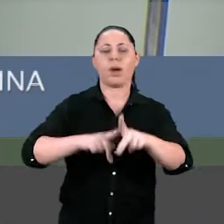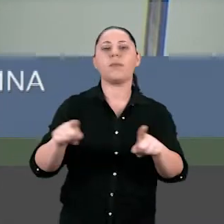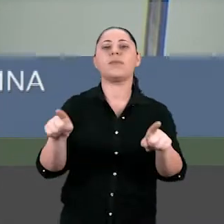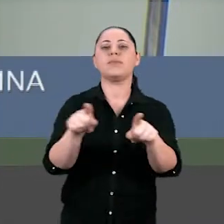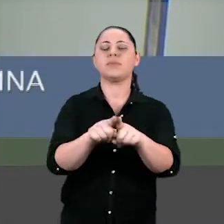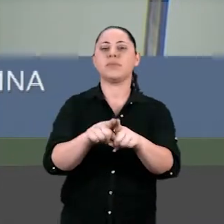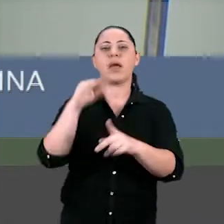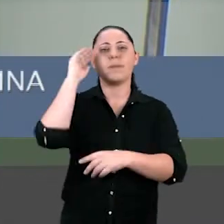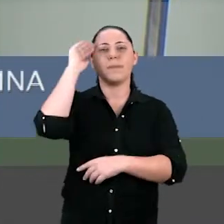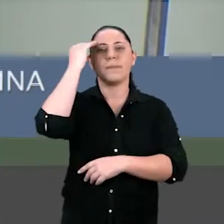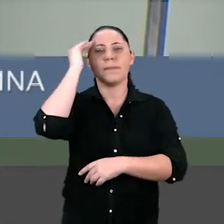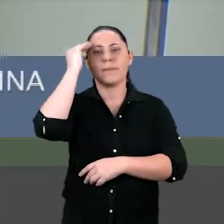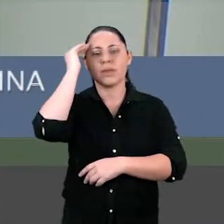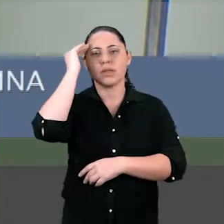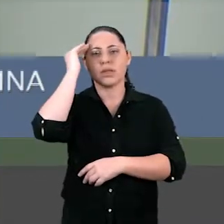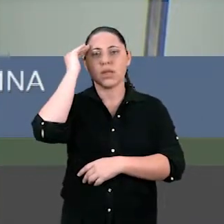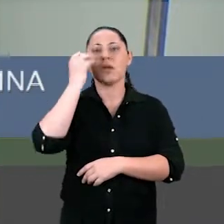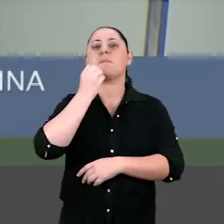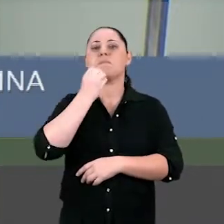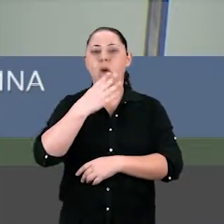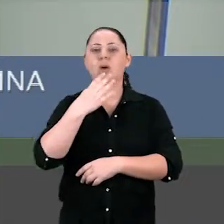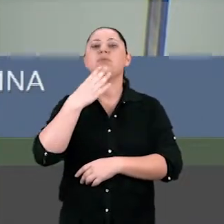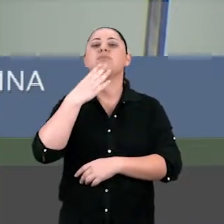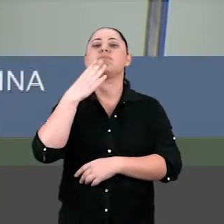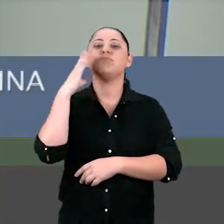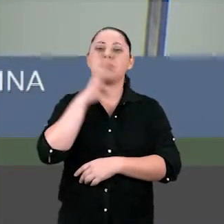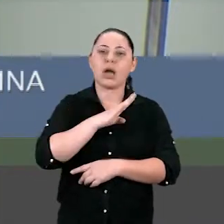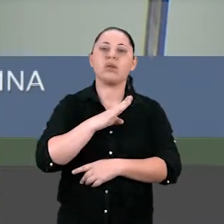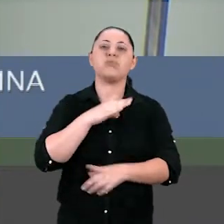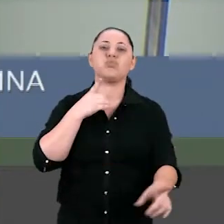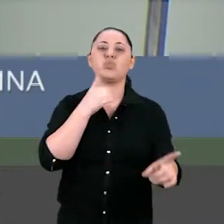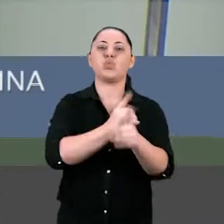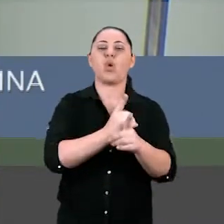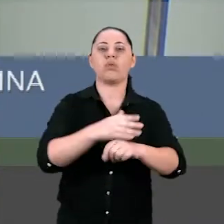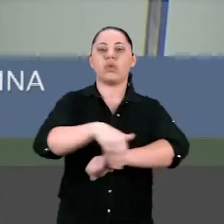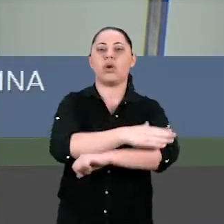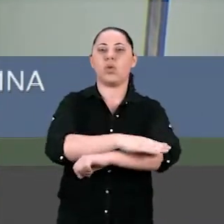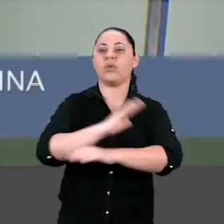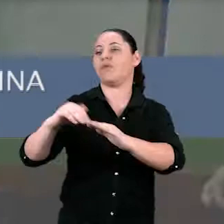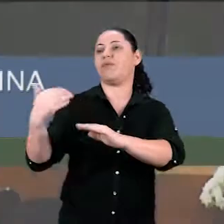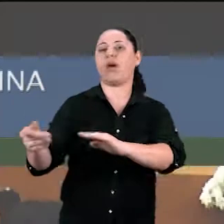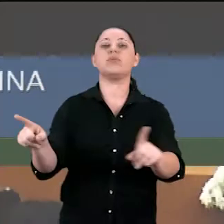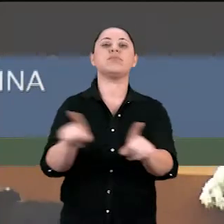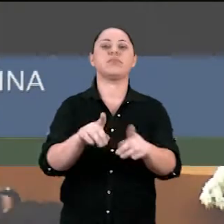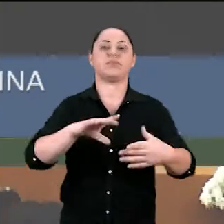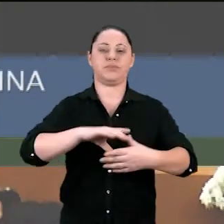para compreender que bons e maus encontram-se nas ruas e fora delas. Obrigado.